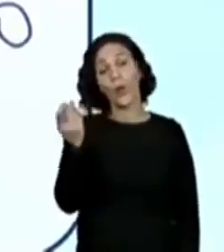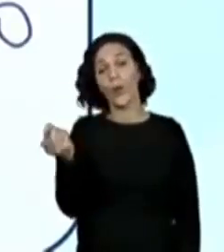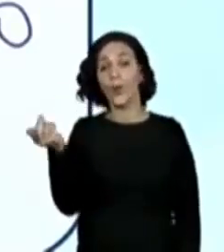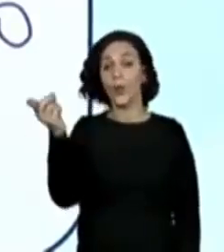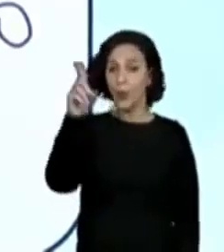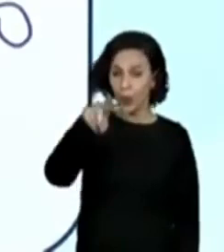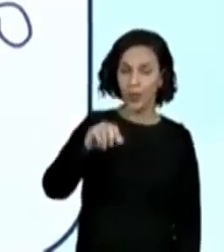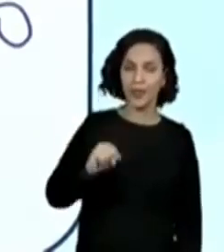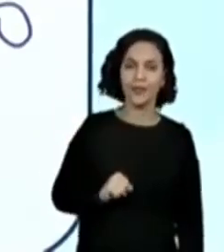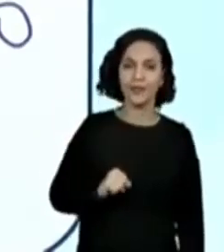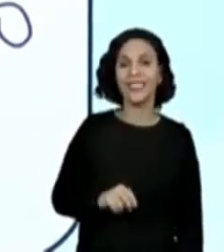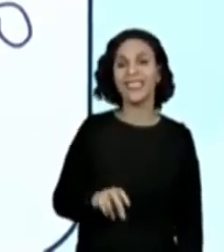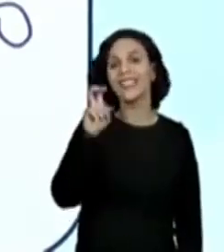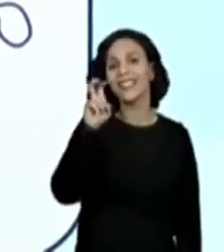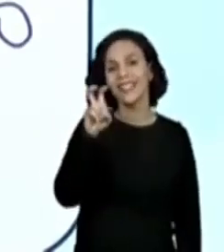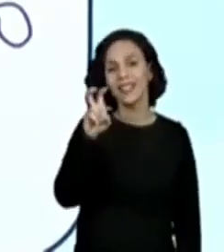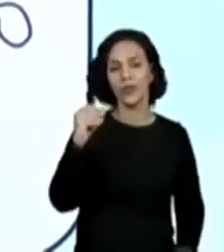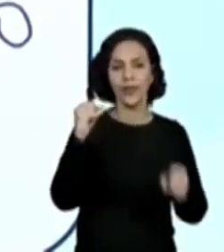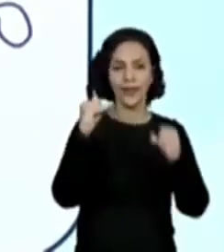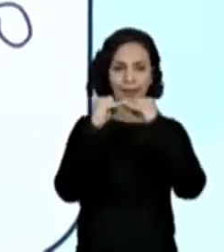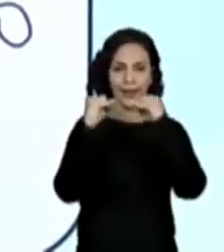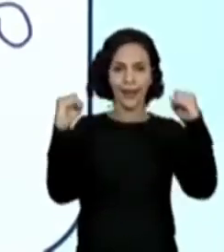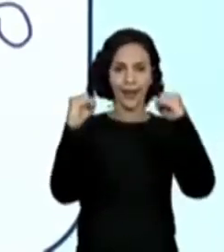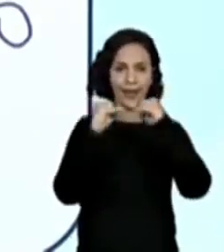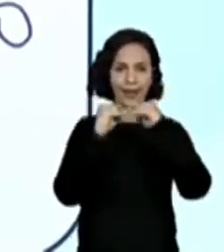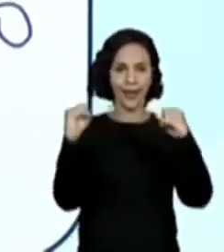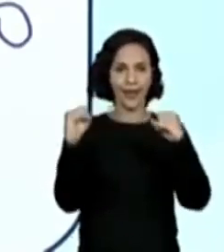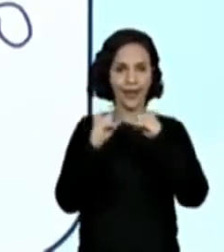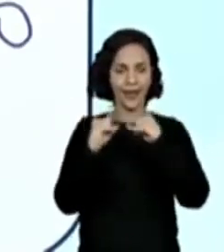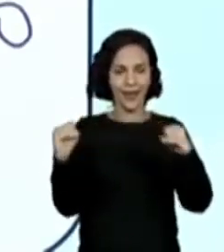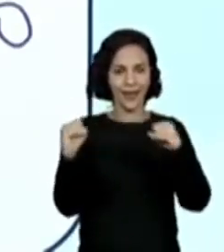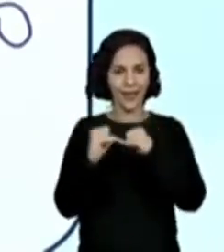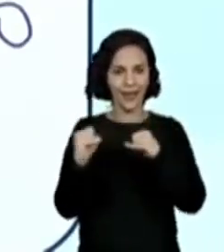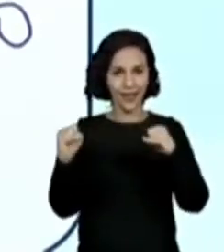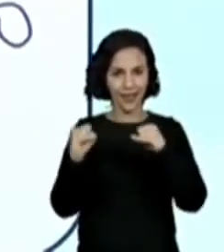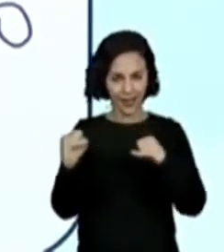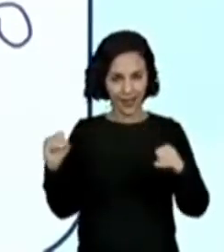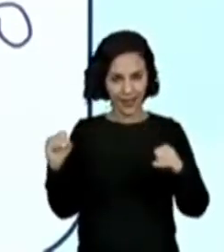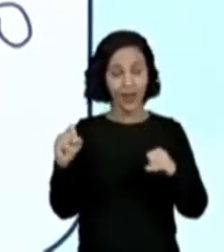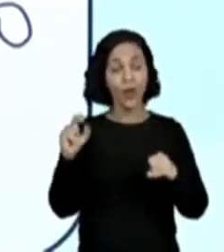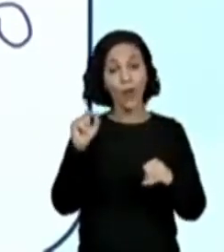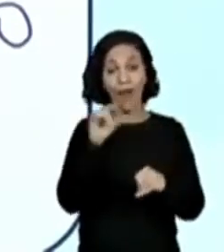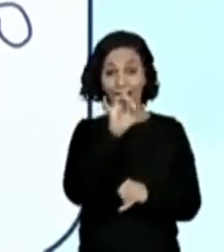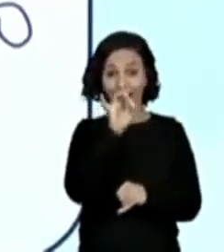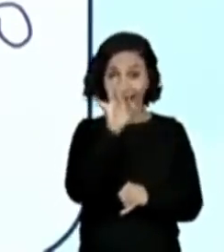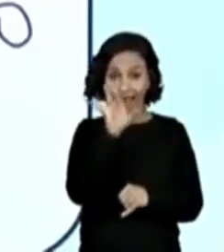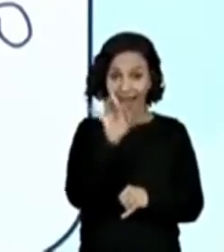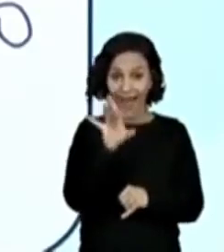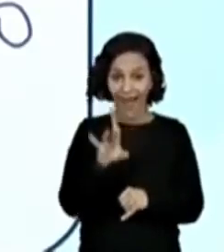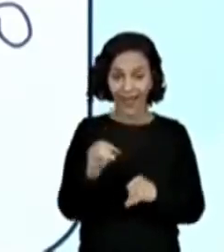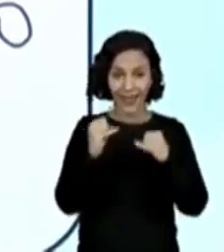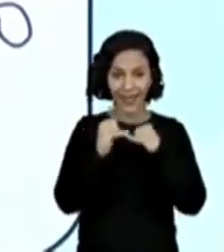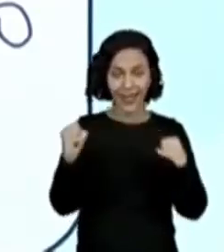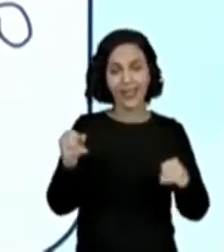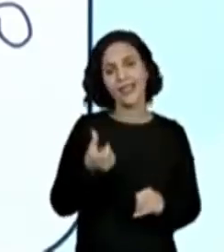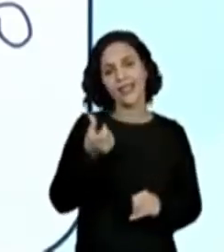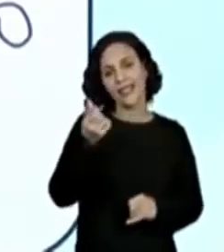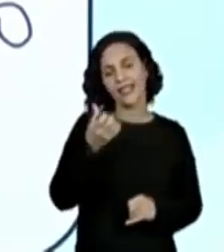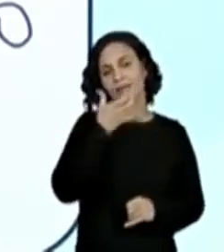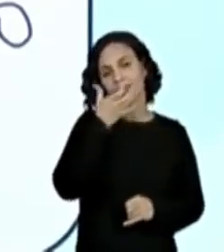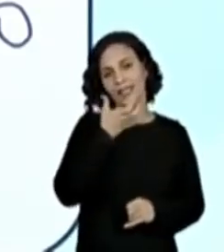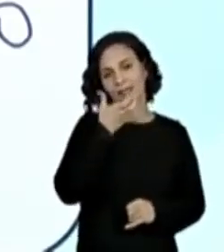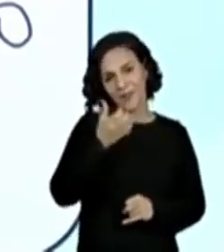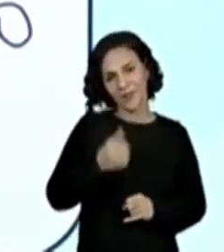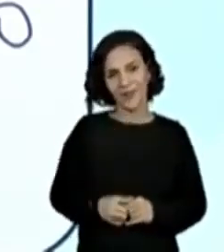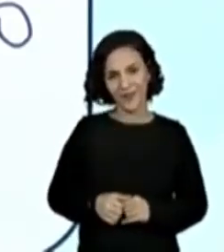multiplicação a gente tem 5 linhas com 6 maçãs em cada uma